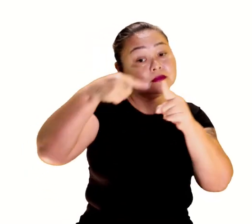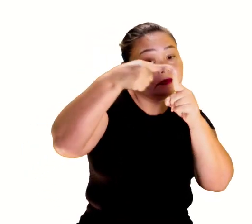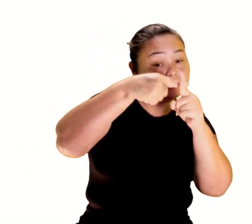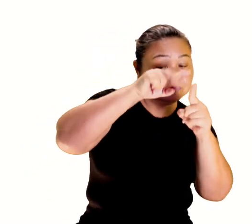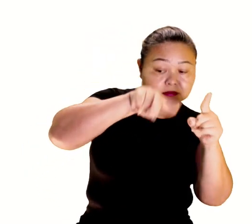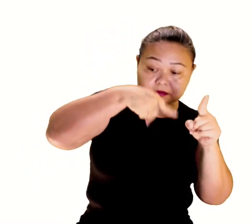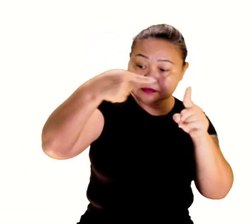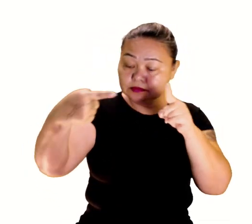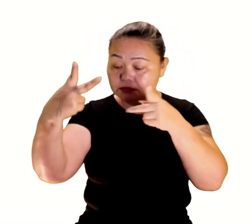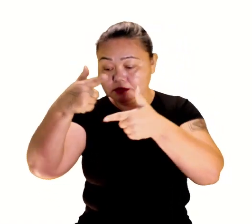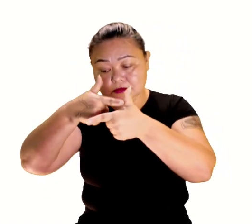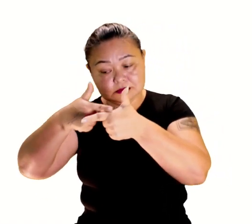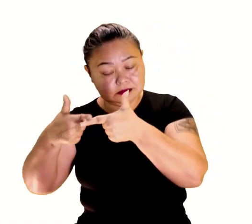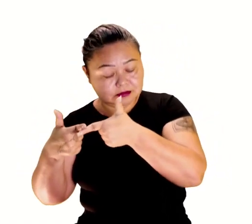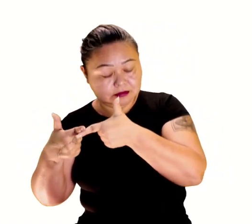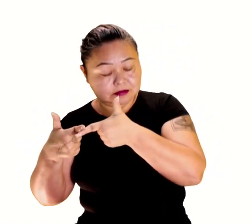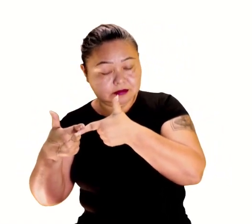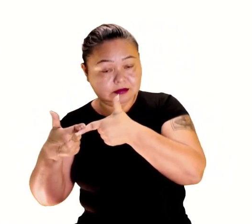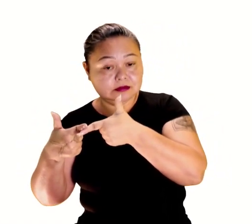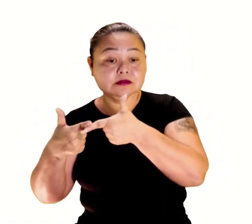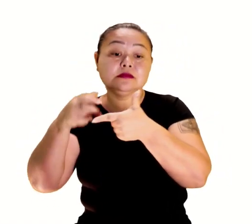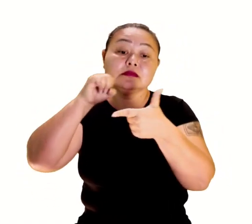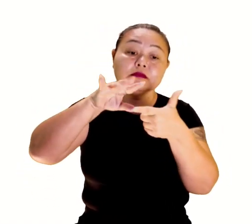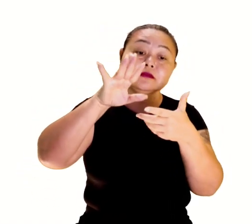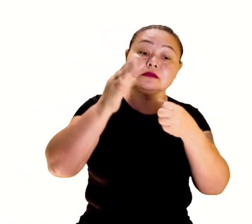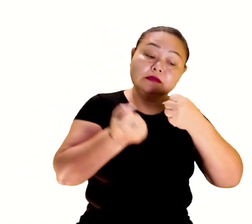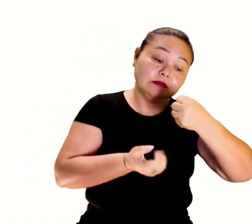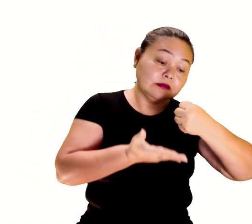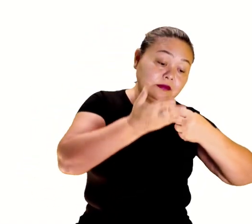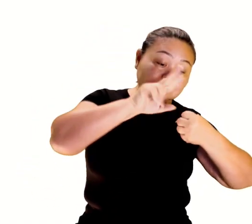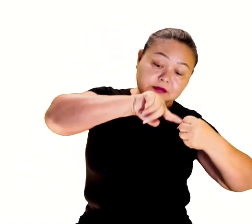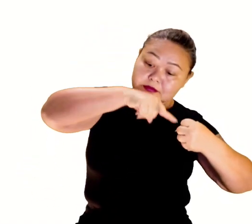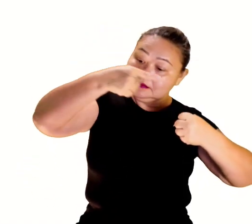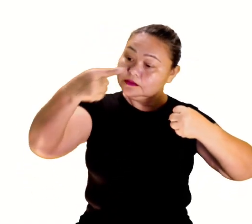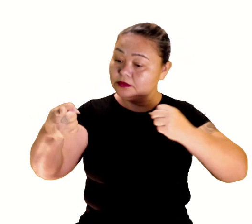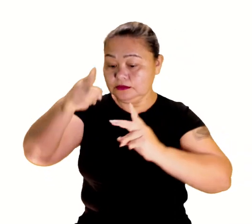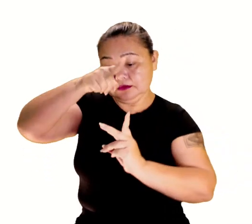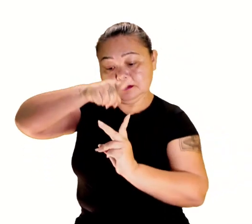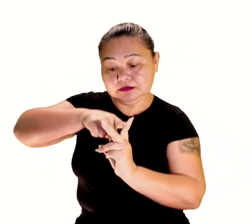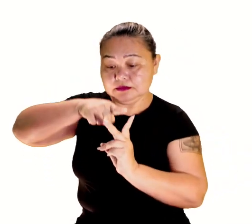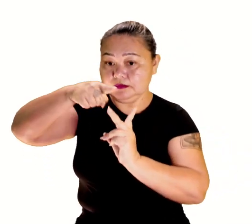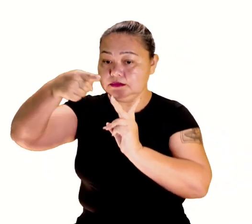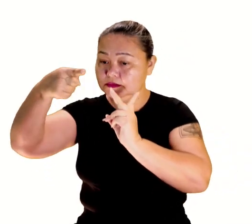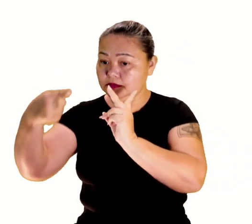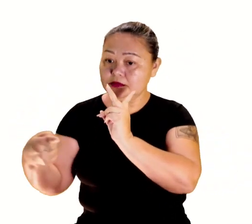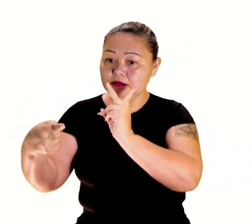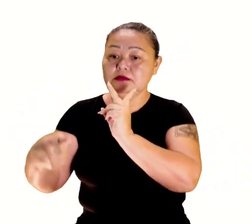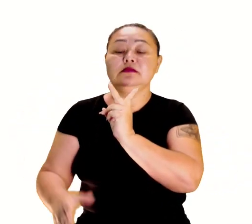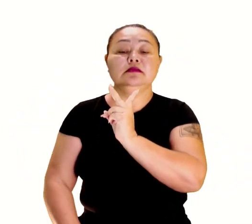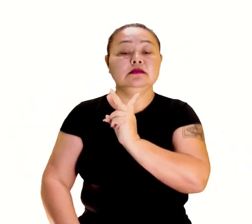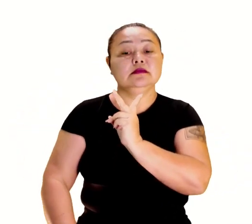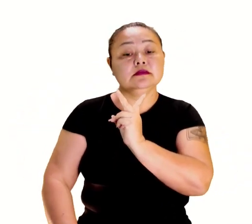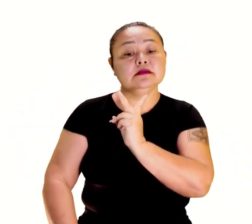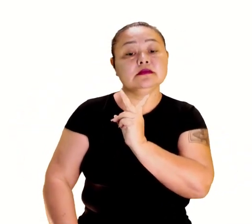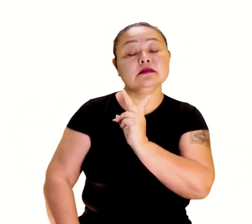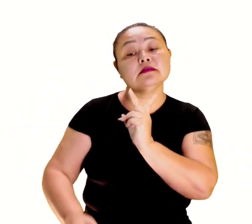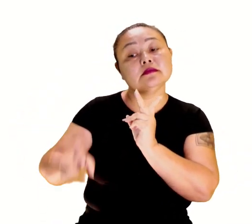multiplicação, então divide. E se era potenciação, então aplica a raiz.